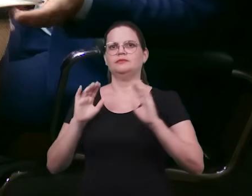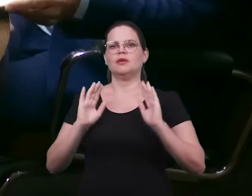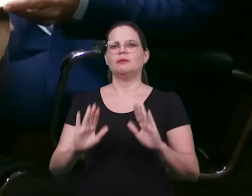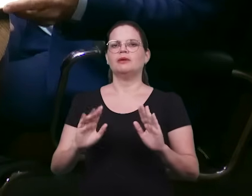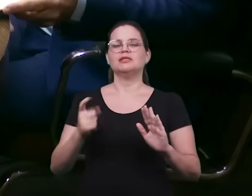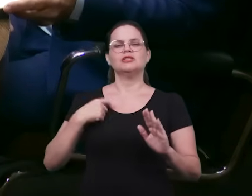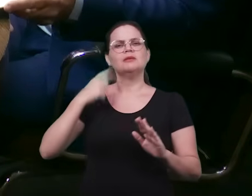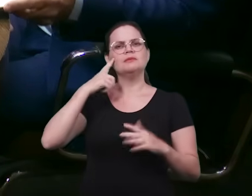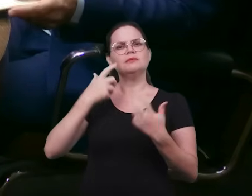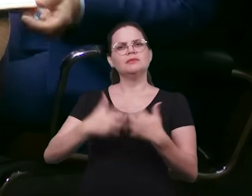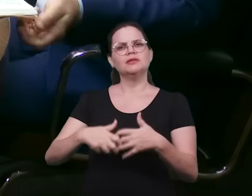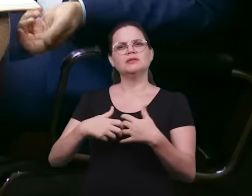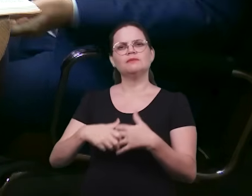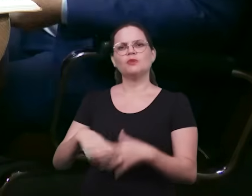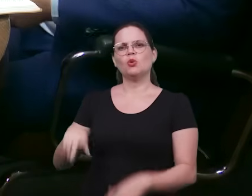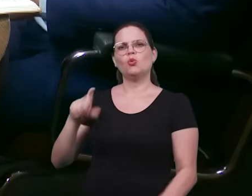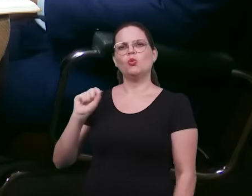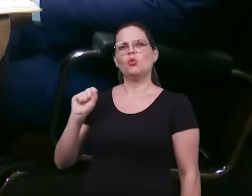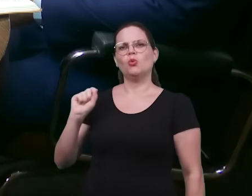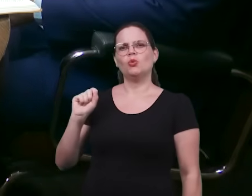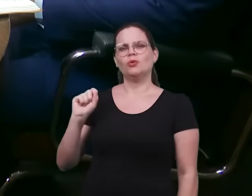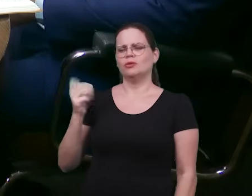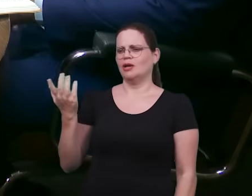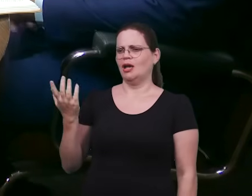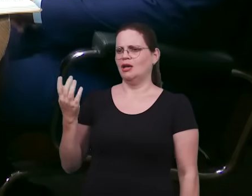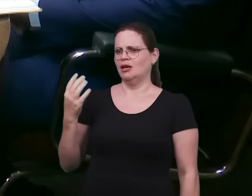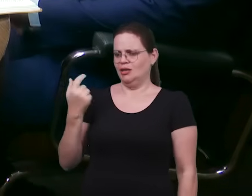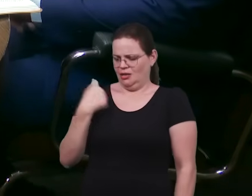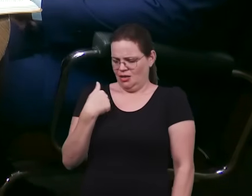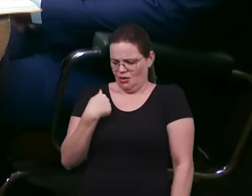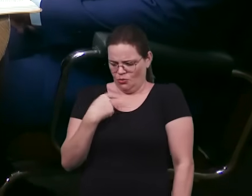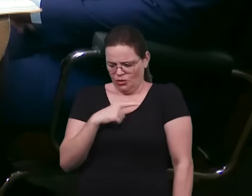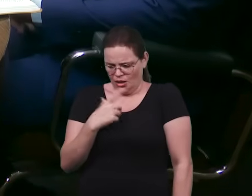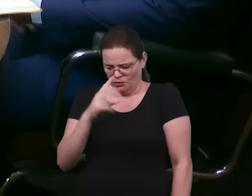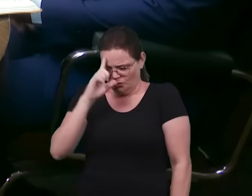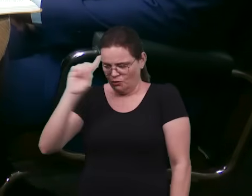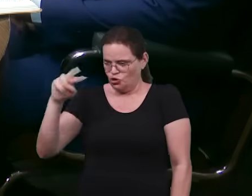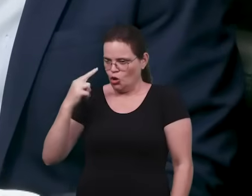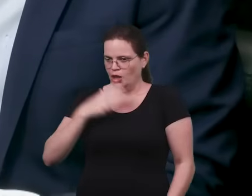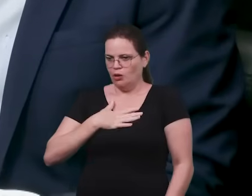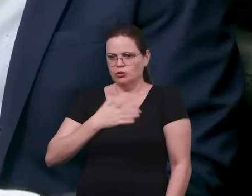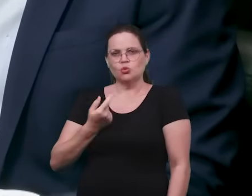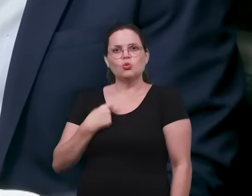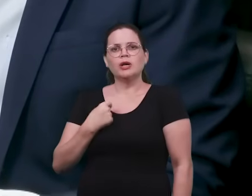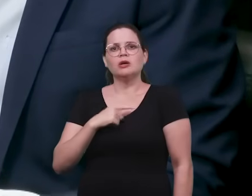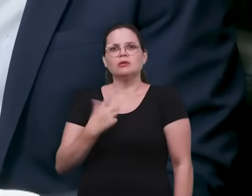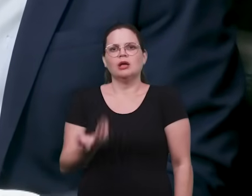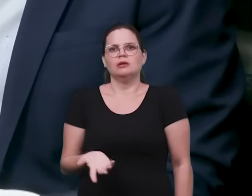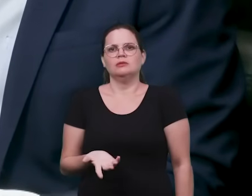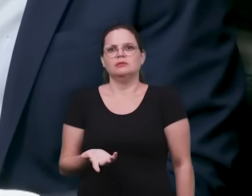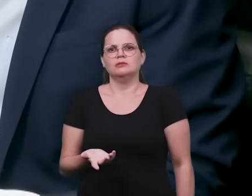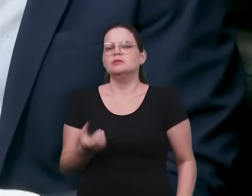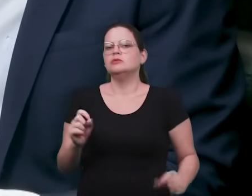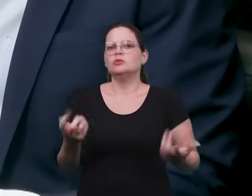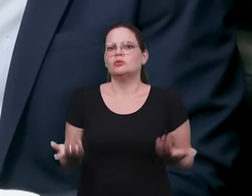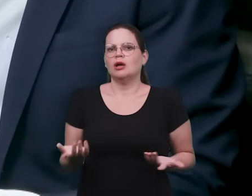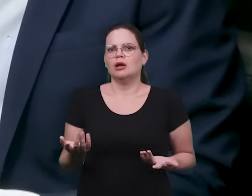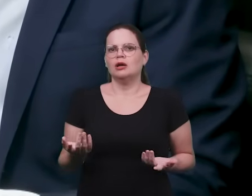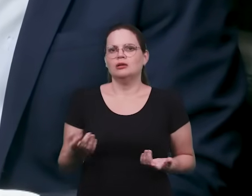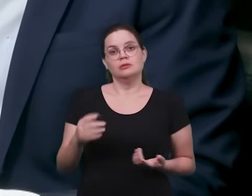para o Senhor se agradar de mim? O que é que você tem? O que é que Josué tinha? O que é que Caleb tinha? Só tem uma coisa: a fé.